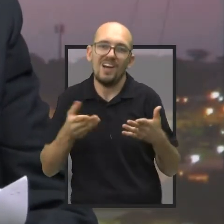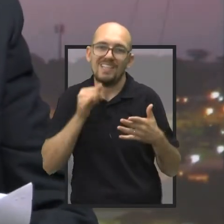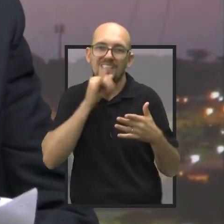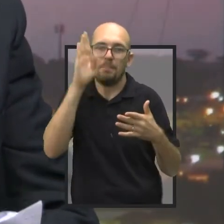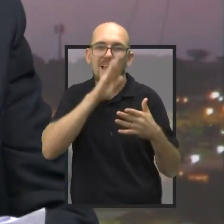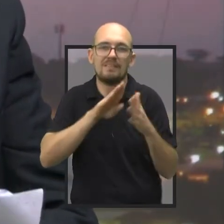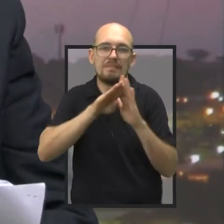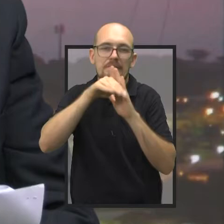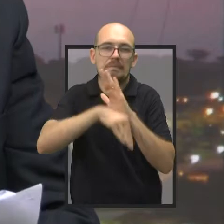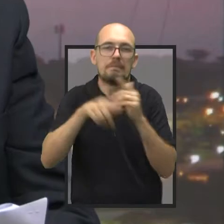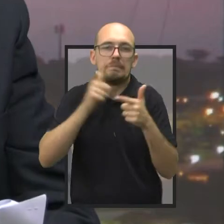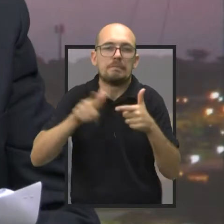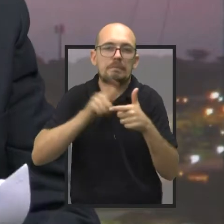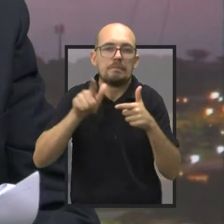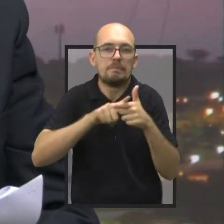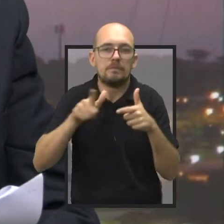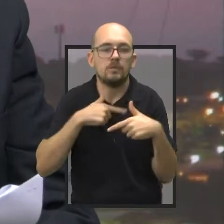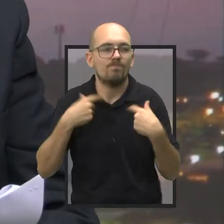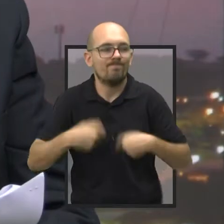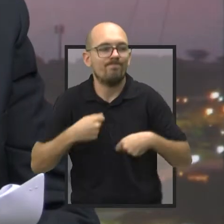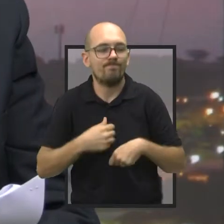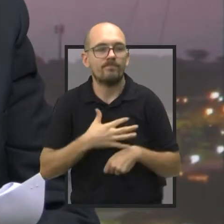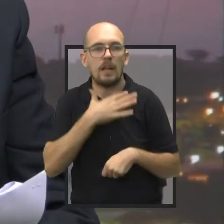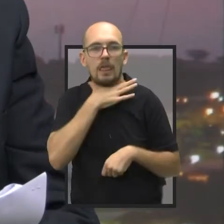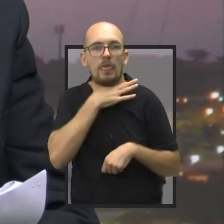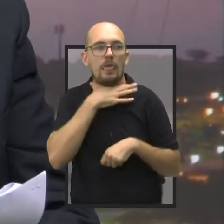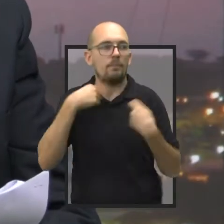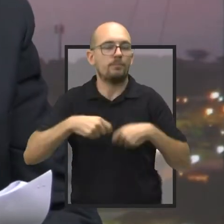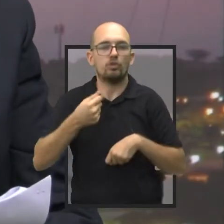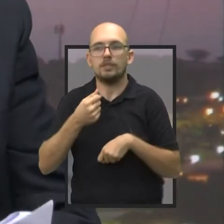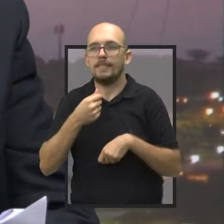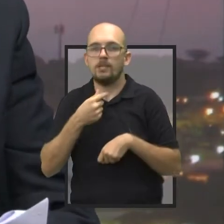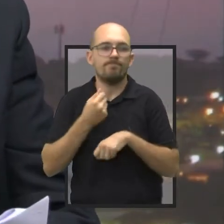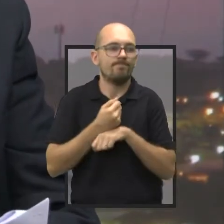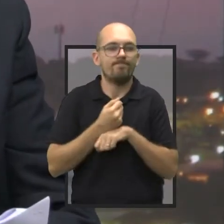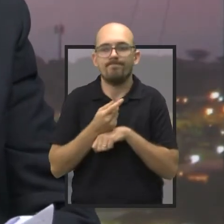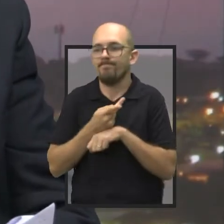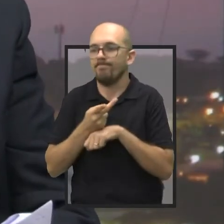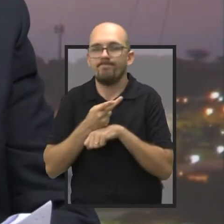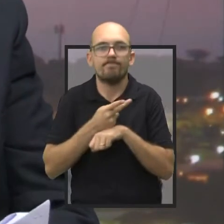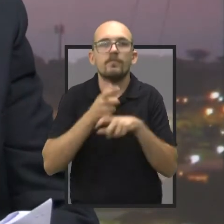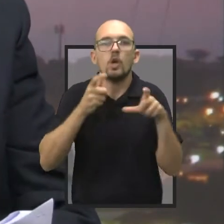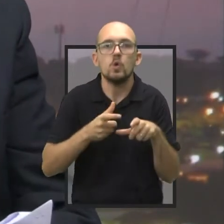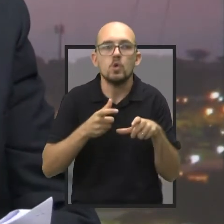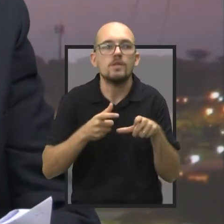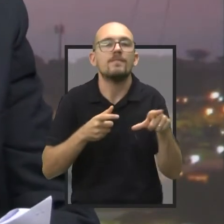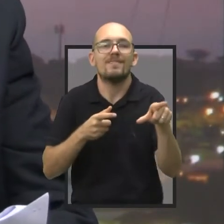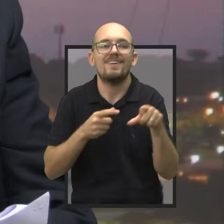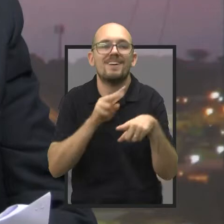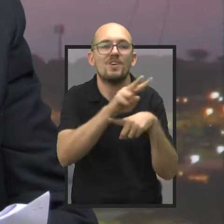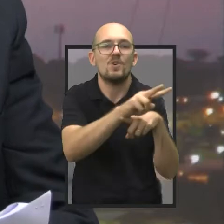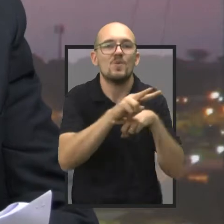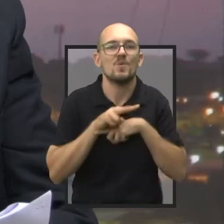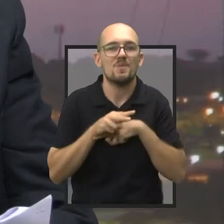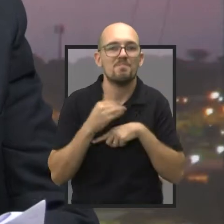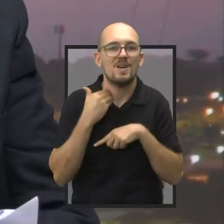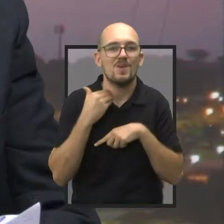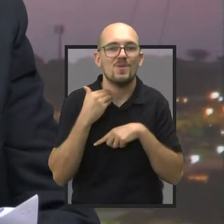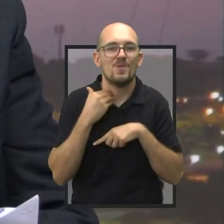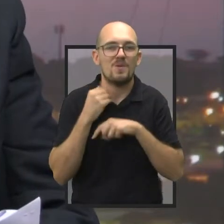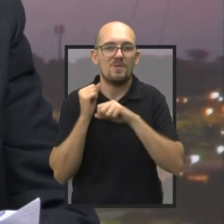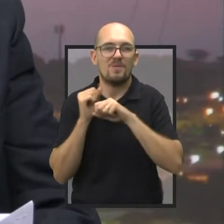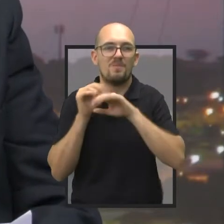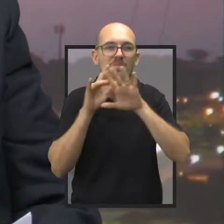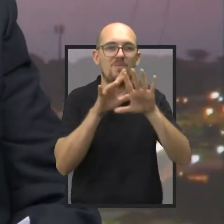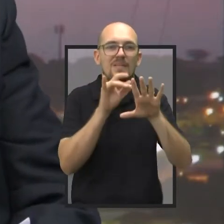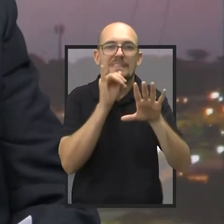nós vivemos no país, e as pessoas vão buscar esse dinheiro. E como tem pouco dinheiro para muita gente, o